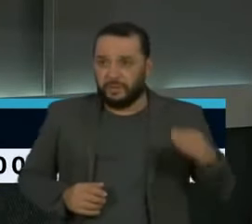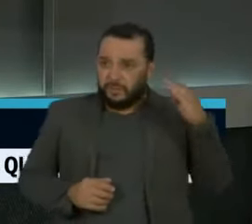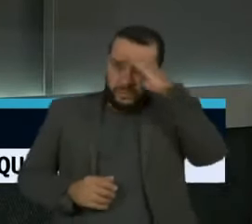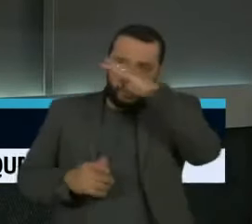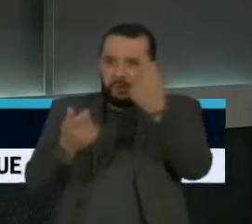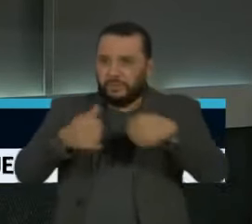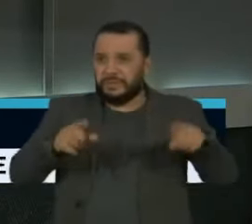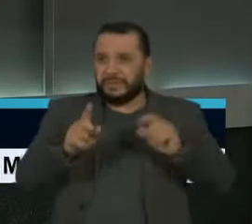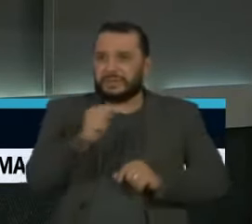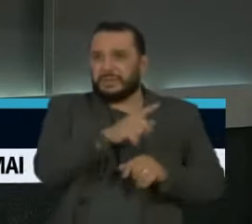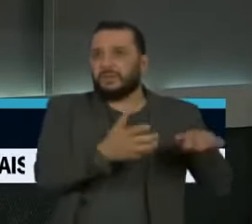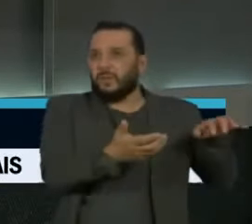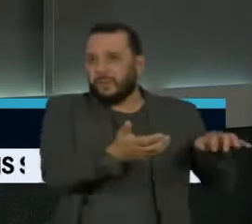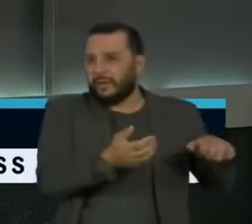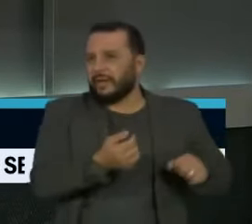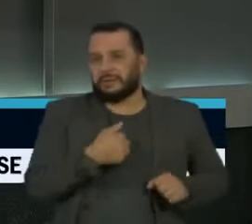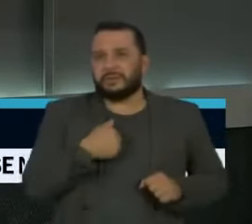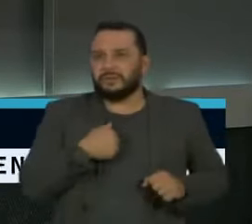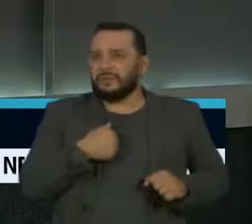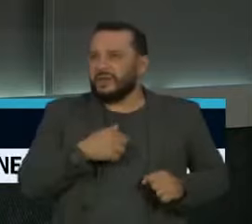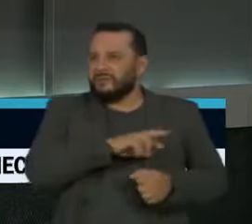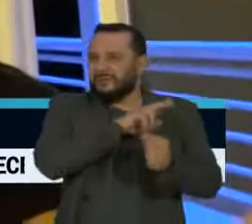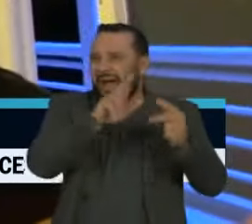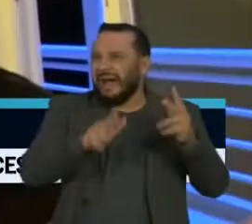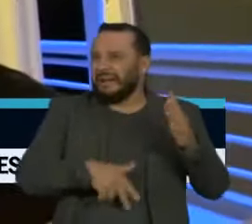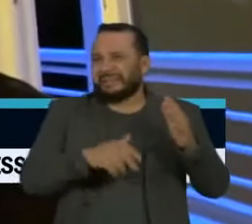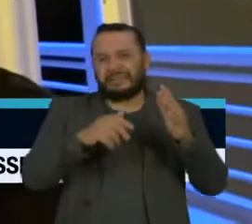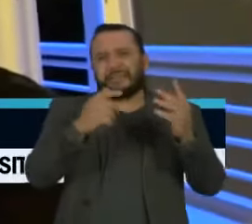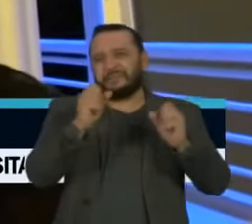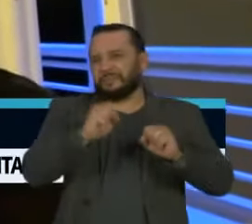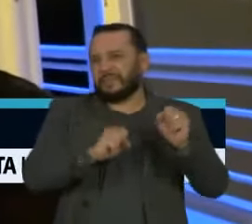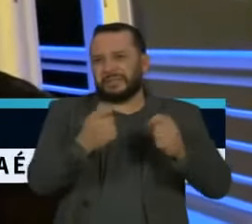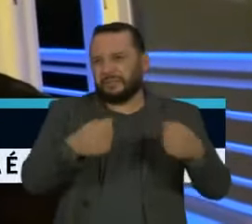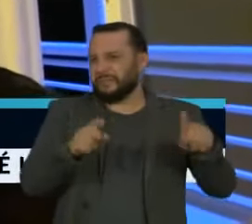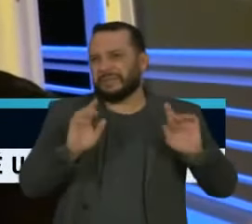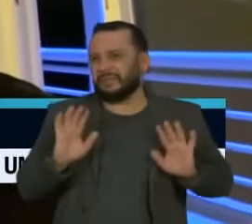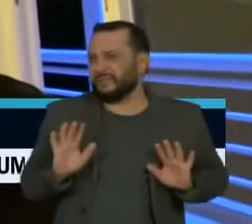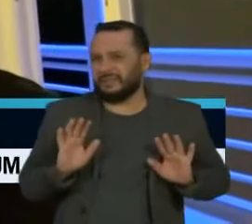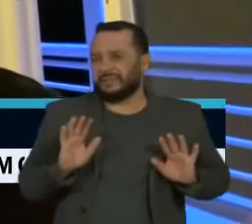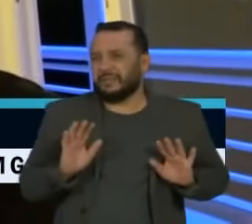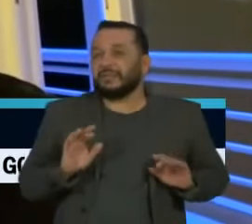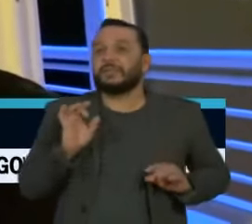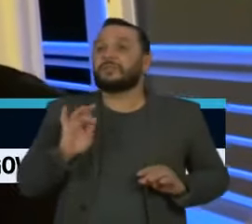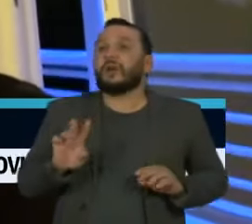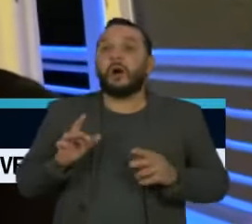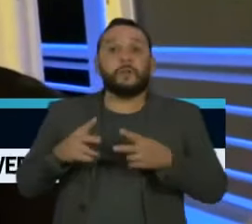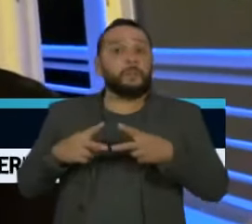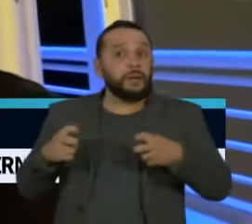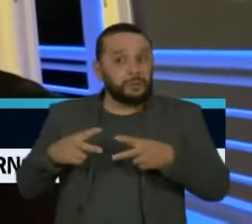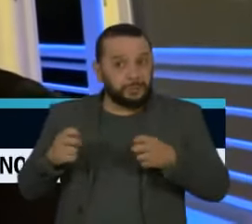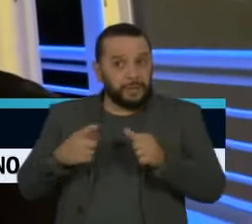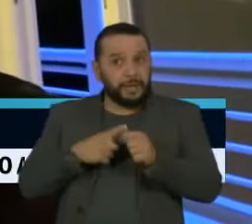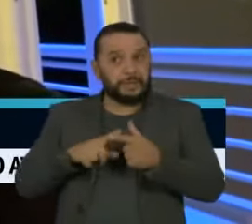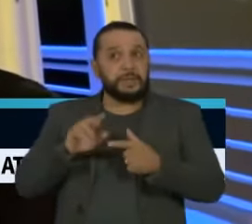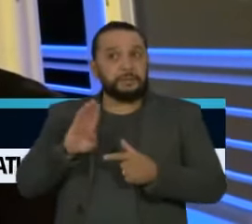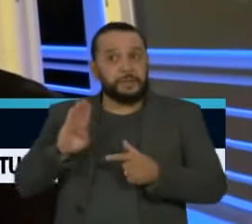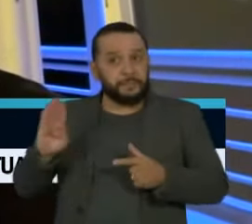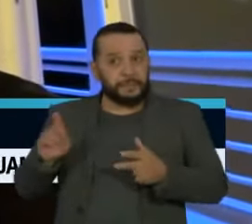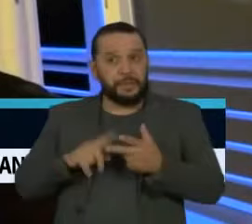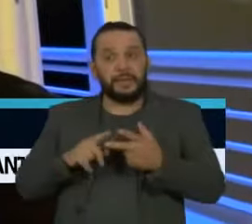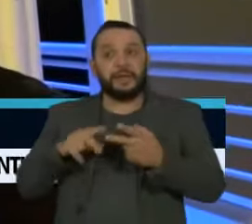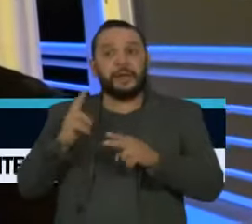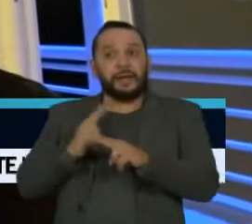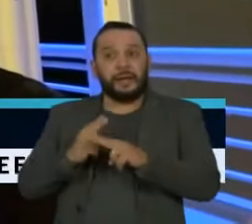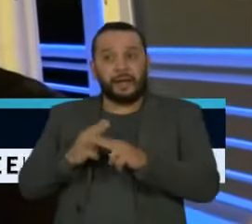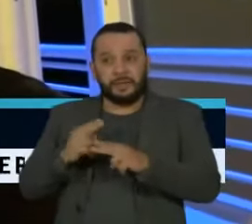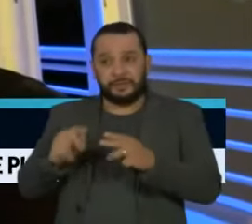para privatizar dezenas de empresas. Ele só precisa do Congresso para privatizar Petrobras, Banco do Brasil, Caixa